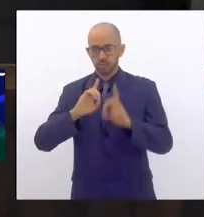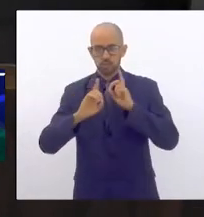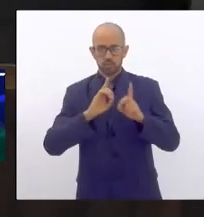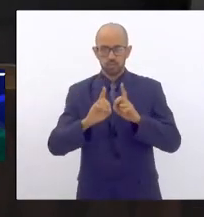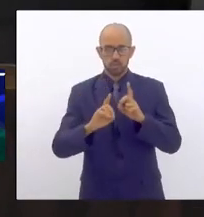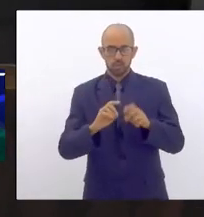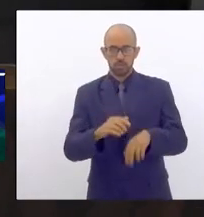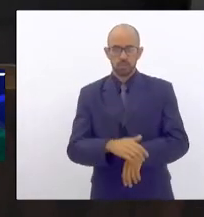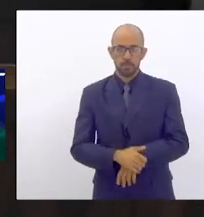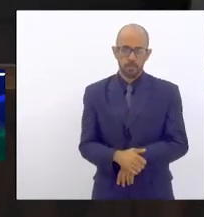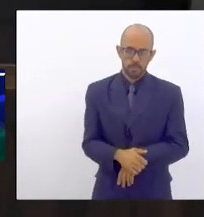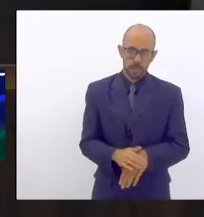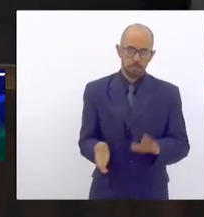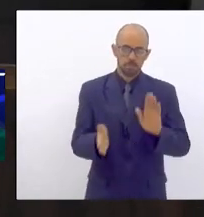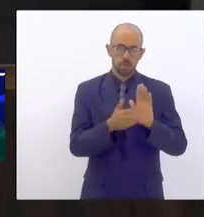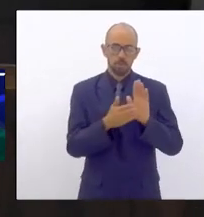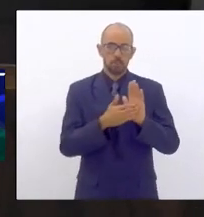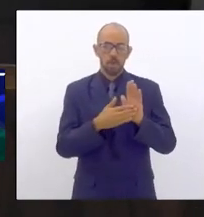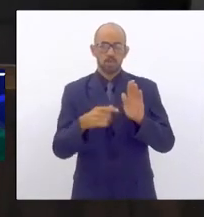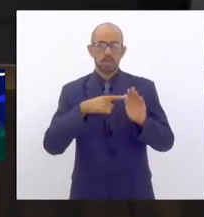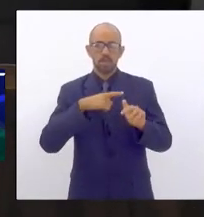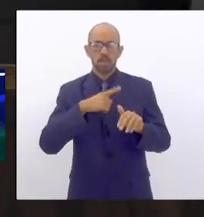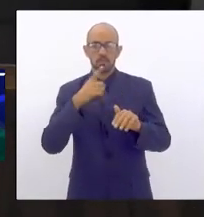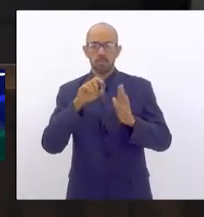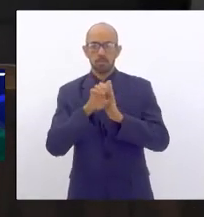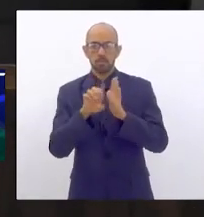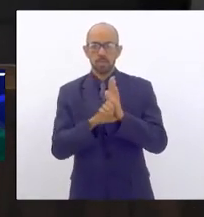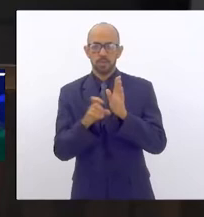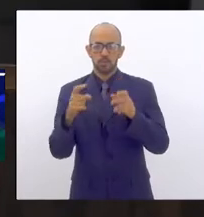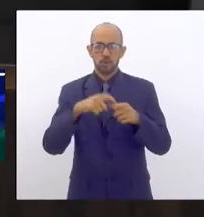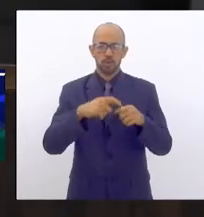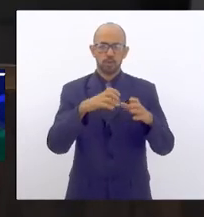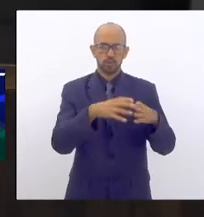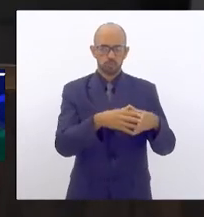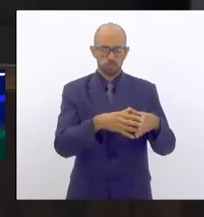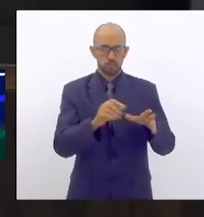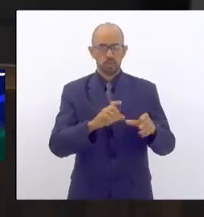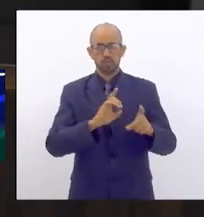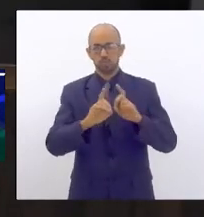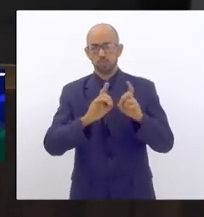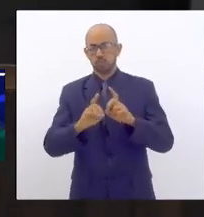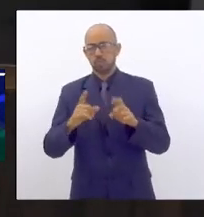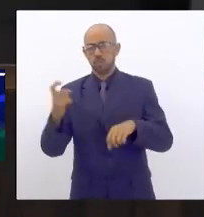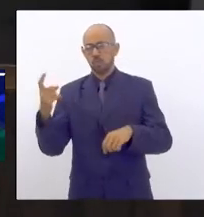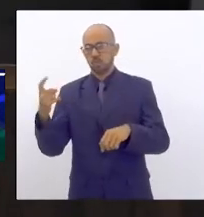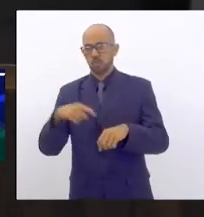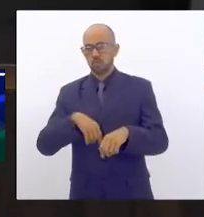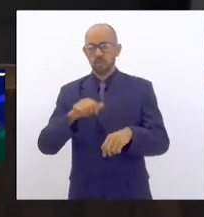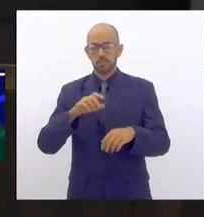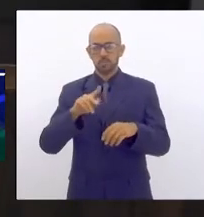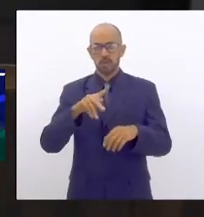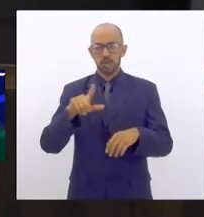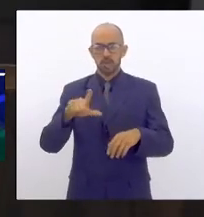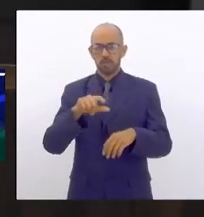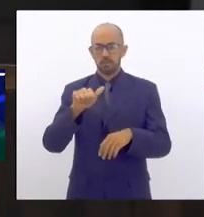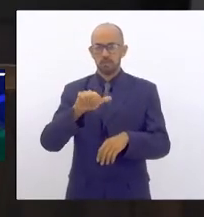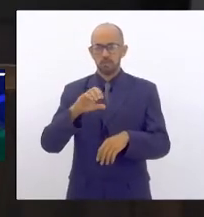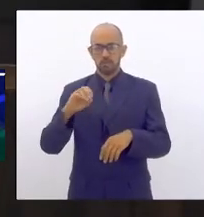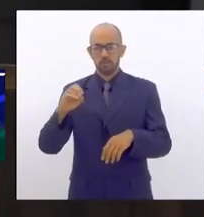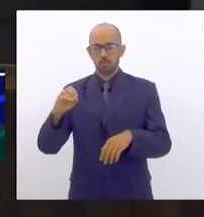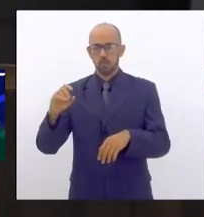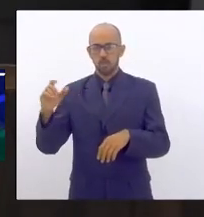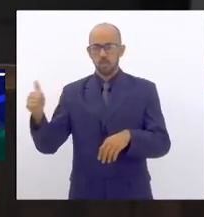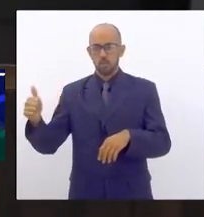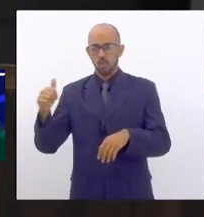discussão. Presente proposta recebeu uma emenda e retorna às comissões. Em discussão única, projeto de resolução 1001 de 22, de autoria da deputada